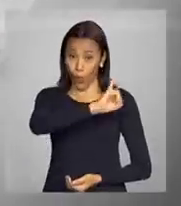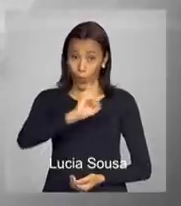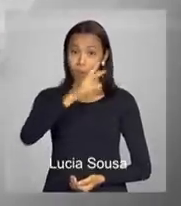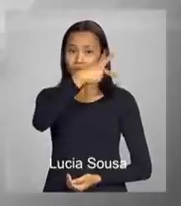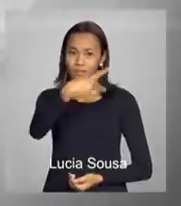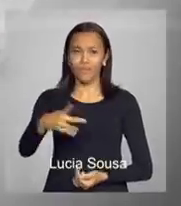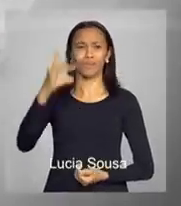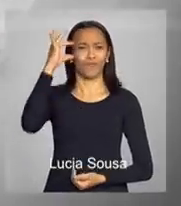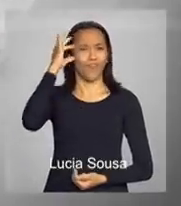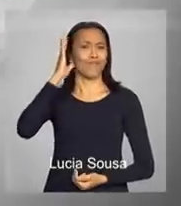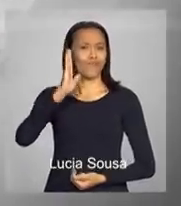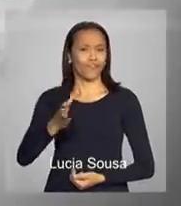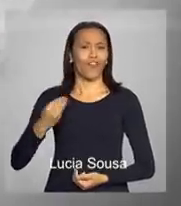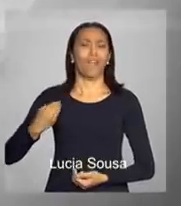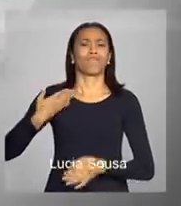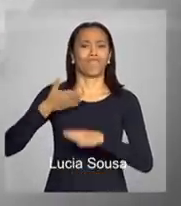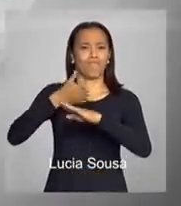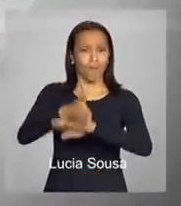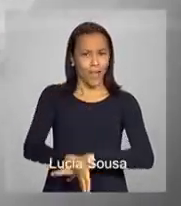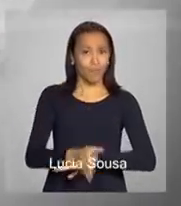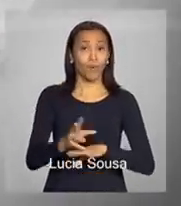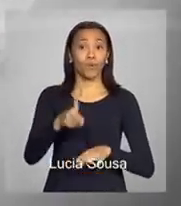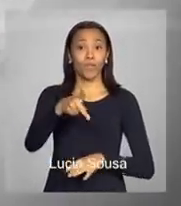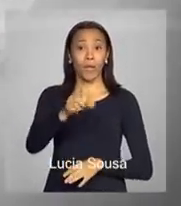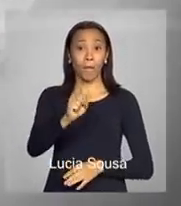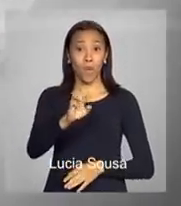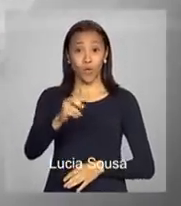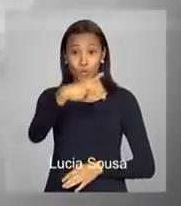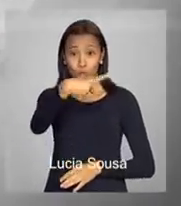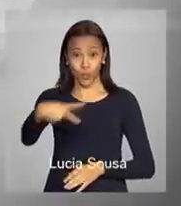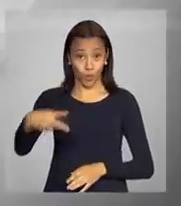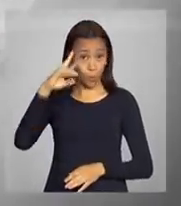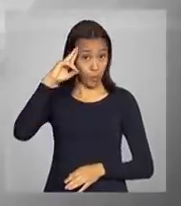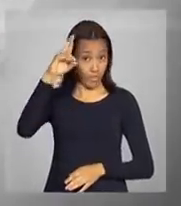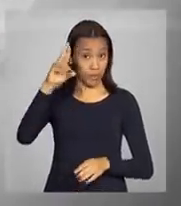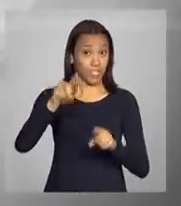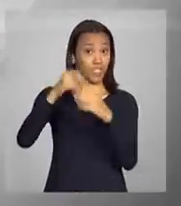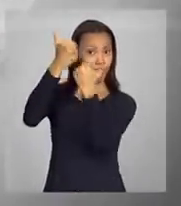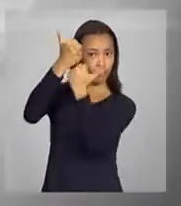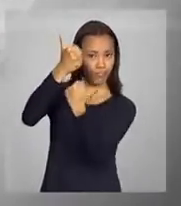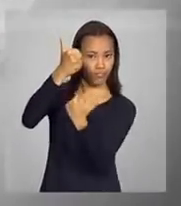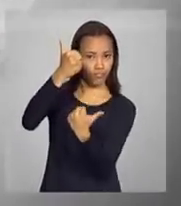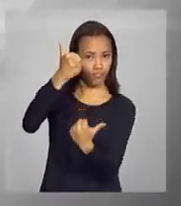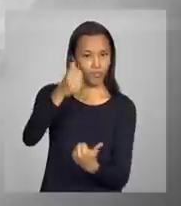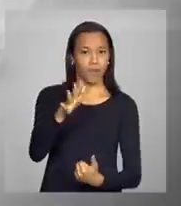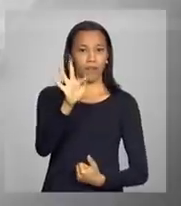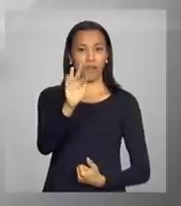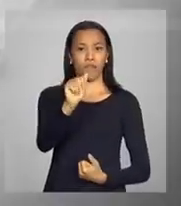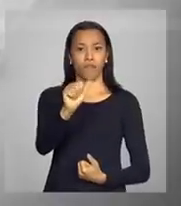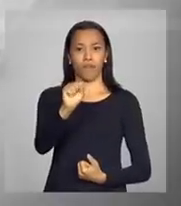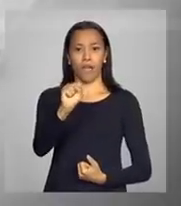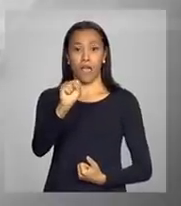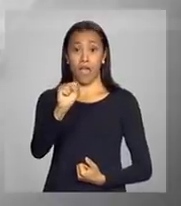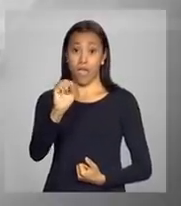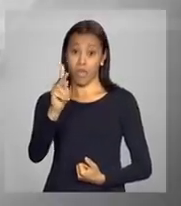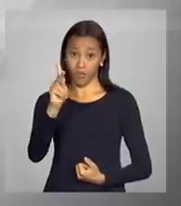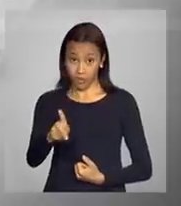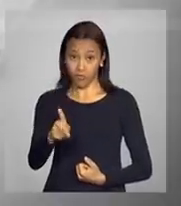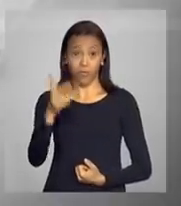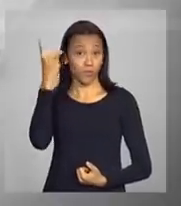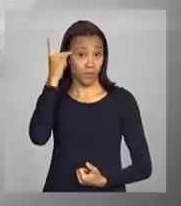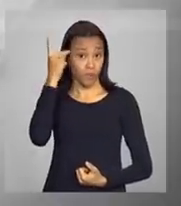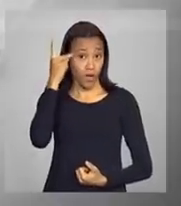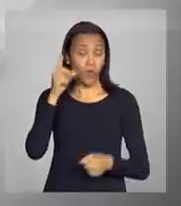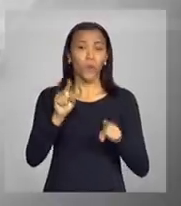Olá, a presidenta Dilma Rousseff participou da posse do presidente e diretores da Federação das Associações Comerciais do Estado de